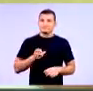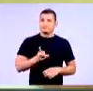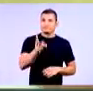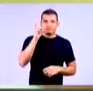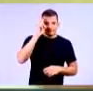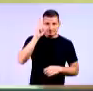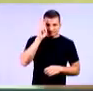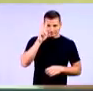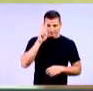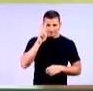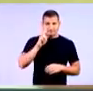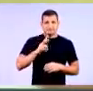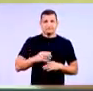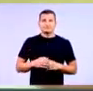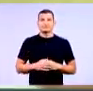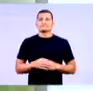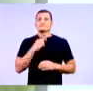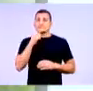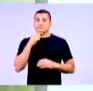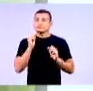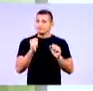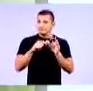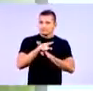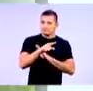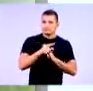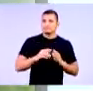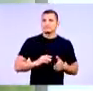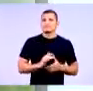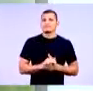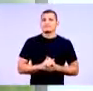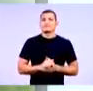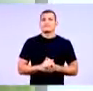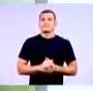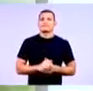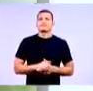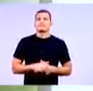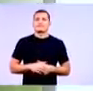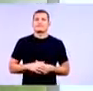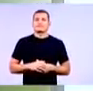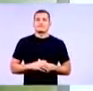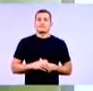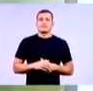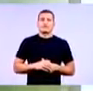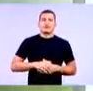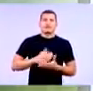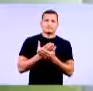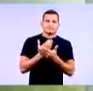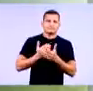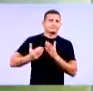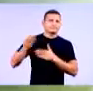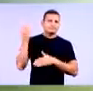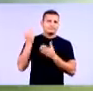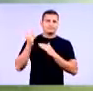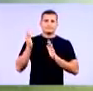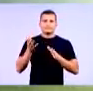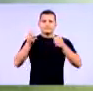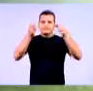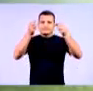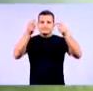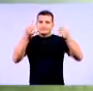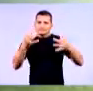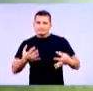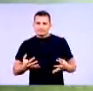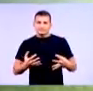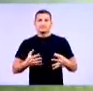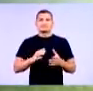estamos aqui para qualquer dúvida. Então, nós vimos aí durante as outras aulas, falamos sobre os aspectos da